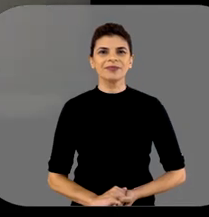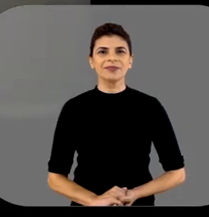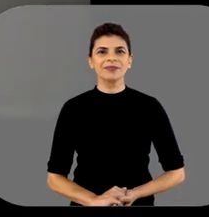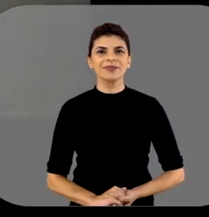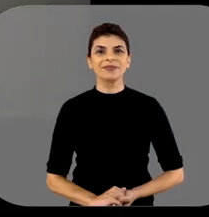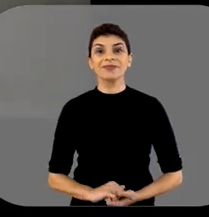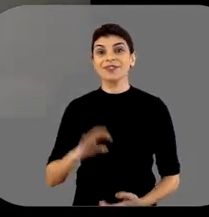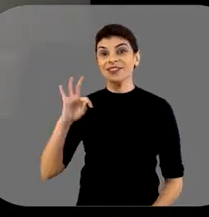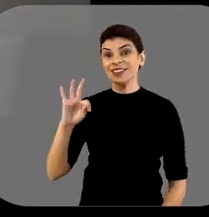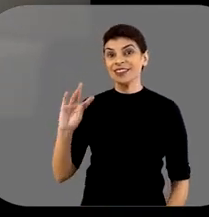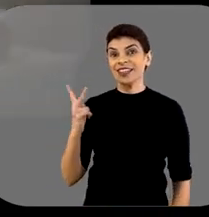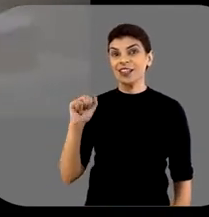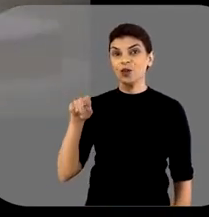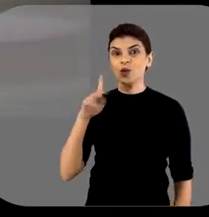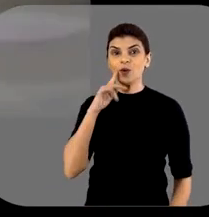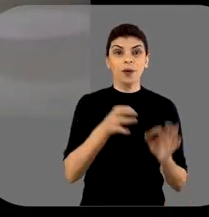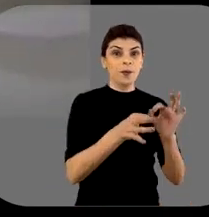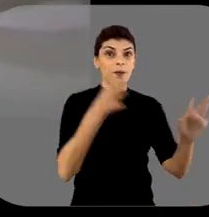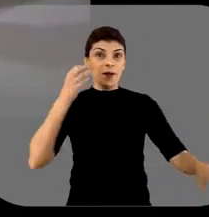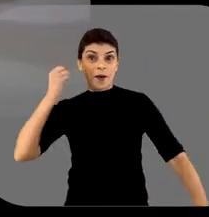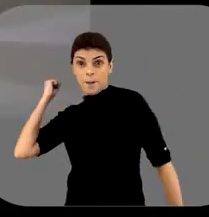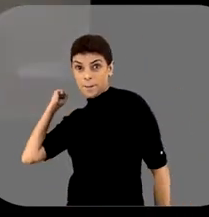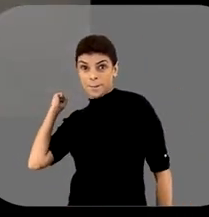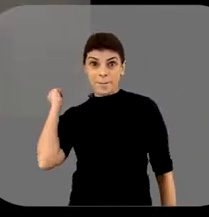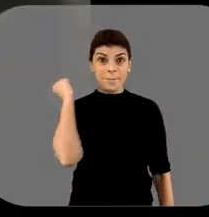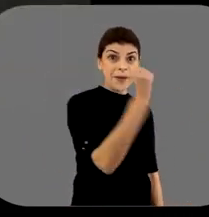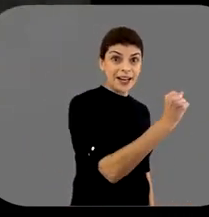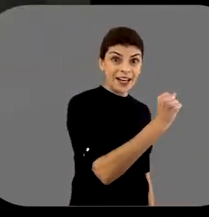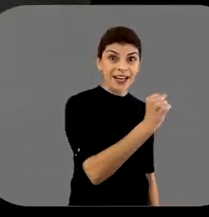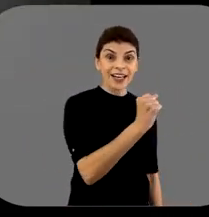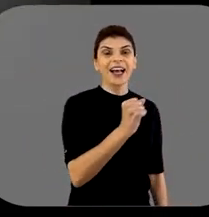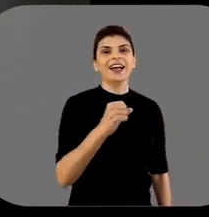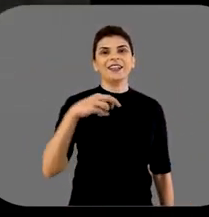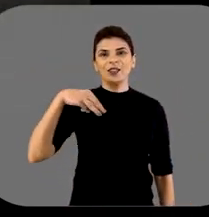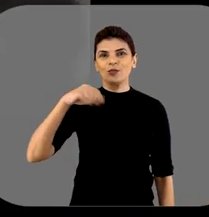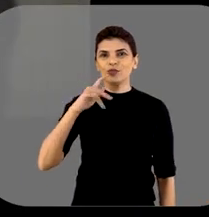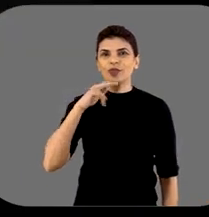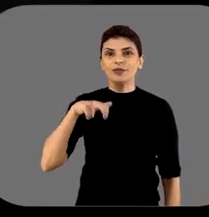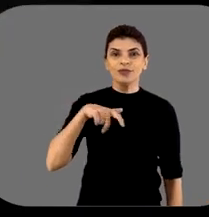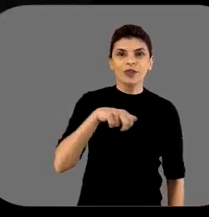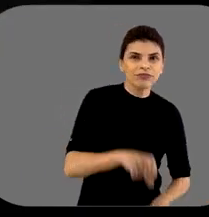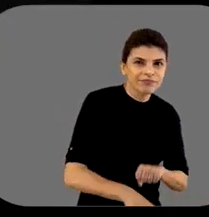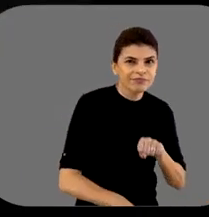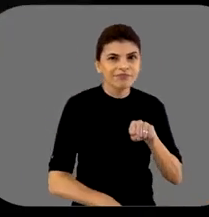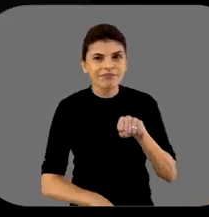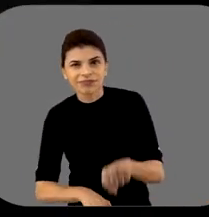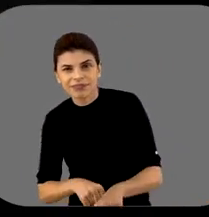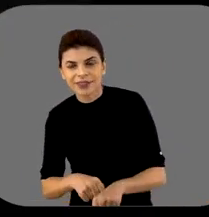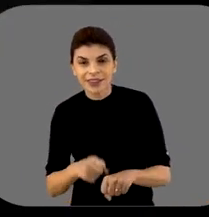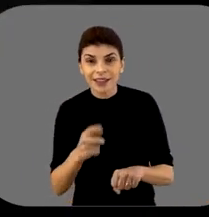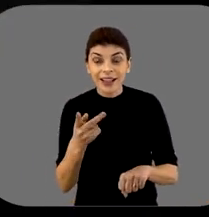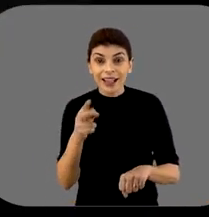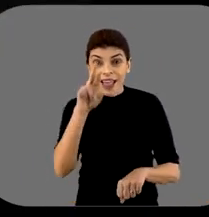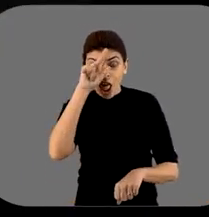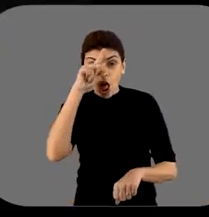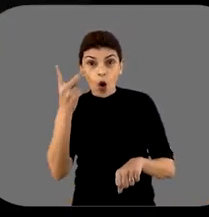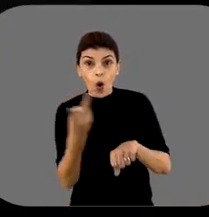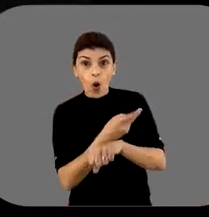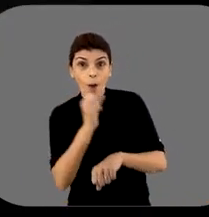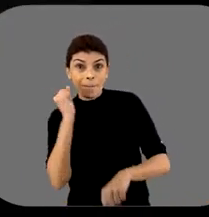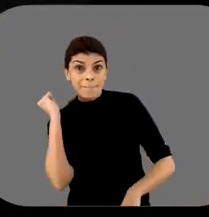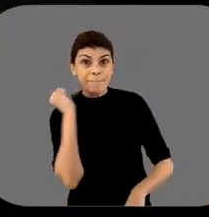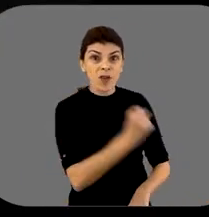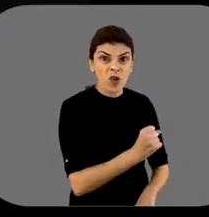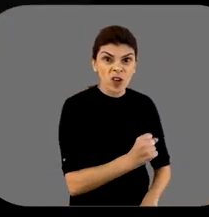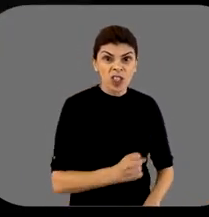Aí vai lá o terror no Ru, solta a flecha. Tá, o Mutum tava aí, Mônica. Não dava 3-4, mas ele errou, né? Quando ele errou, brava,